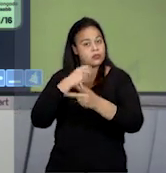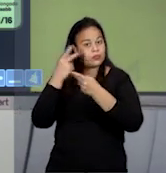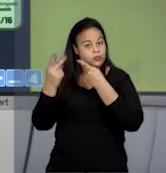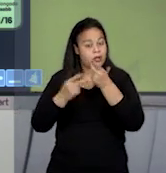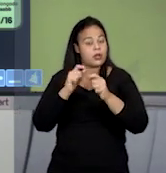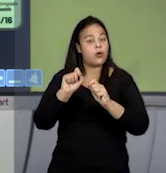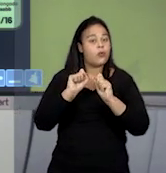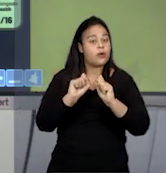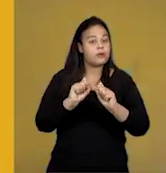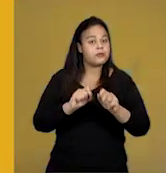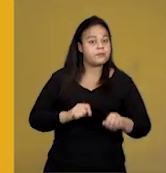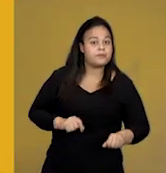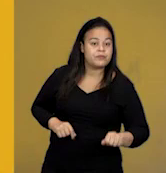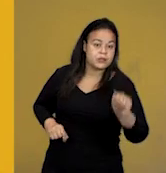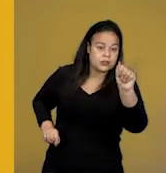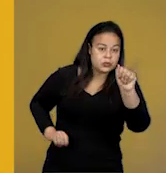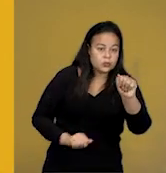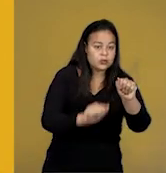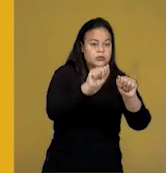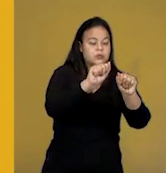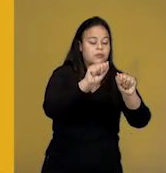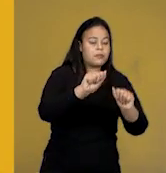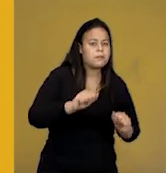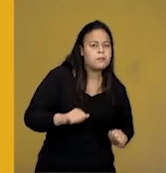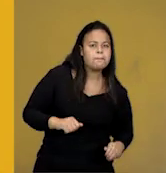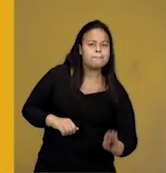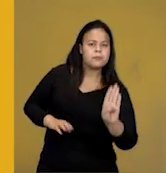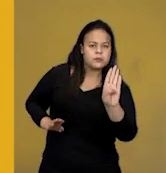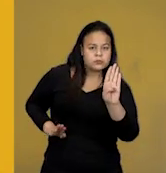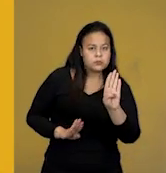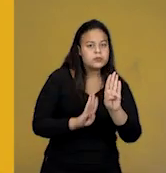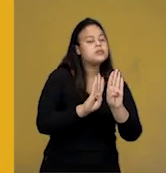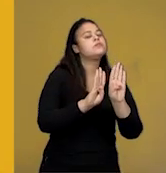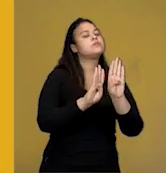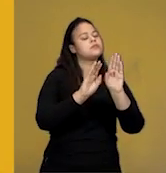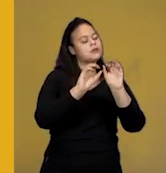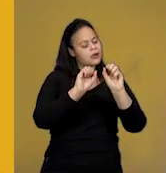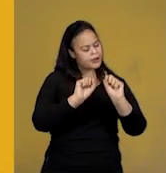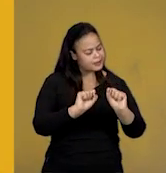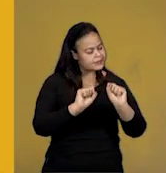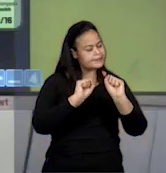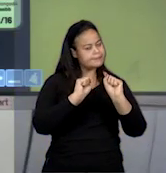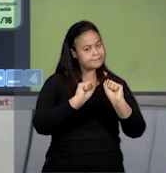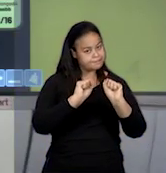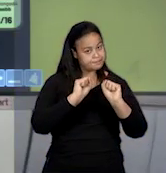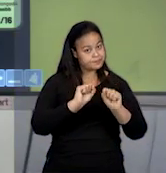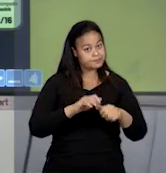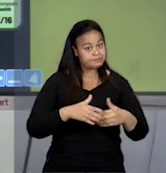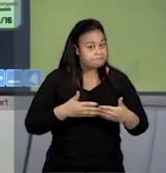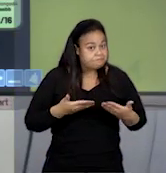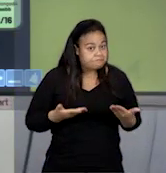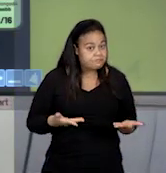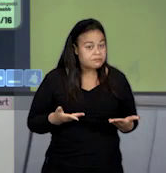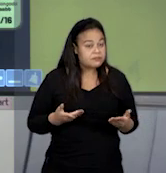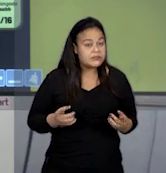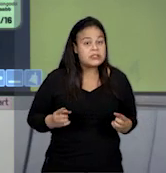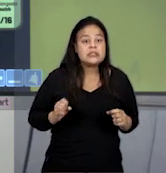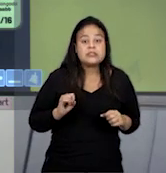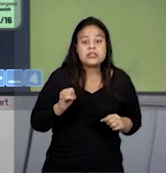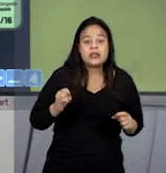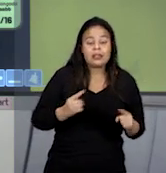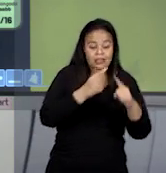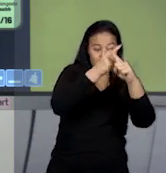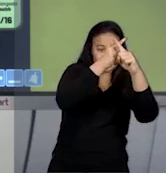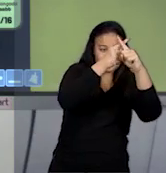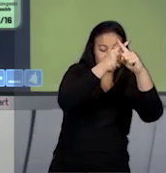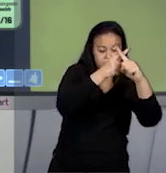azão, azinho, bezão, bezinho. E quando eu vou fazer esse cruzamento de